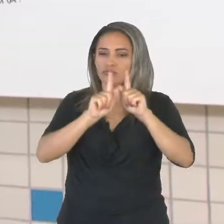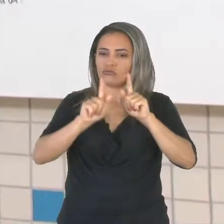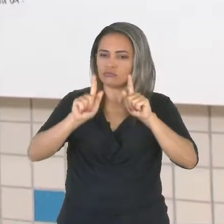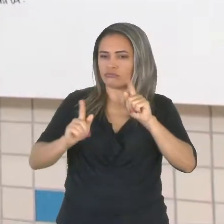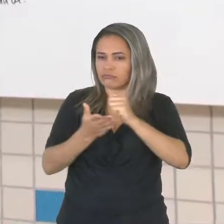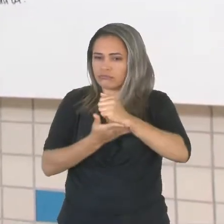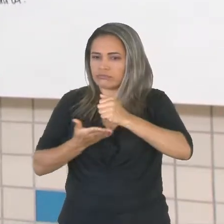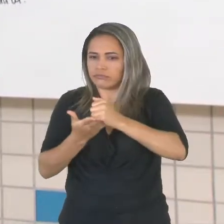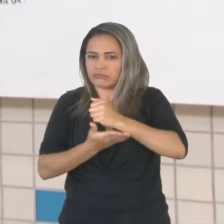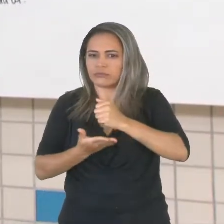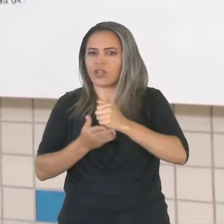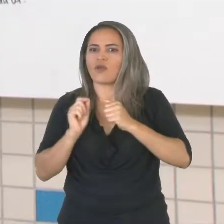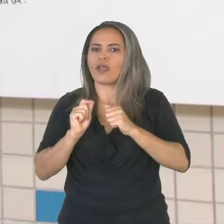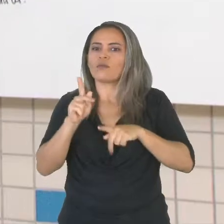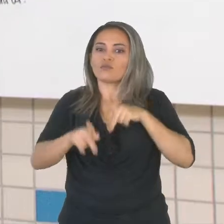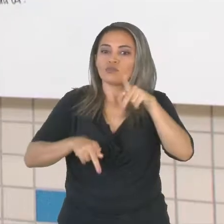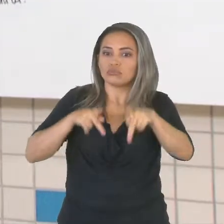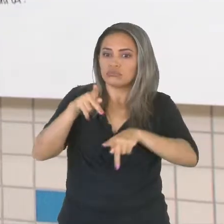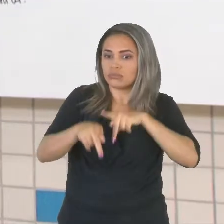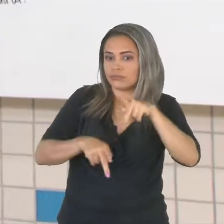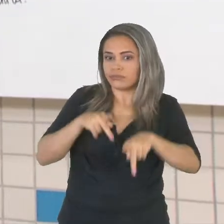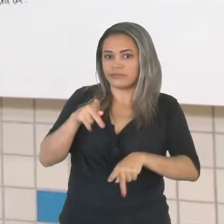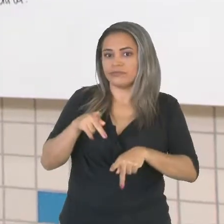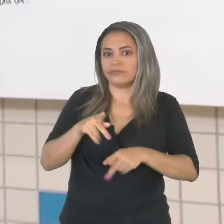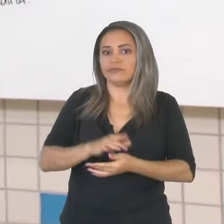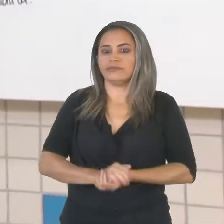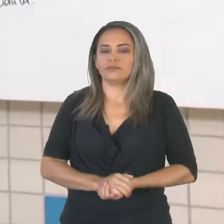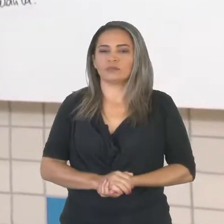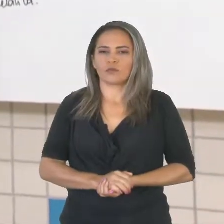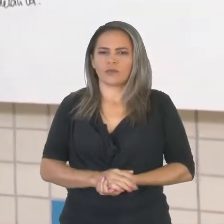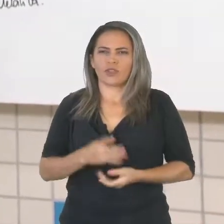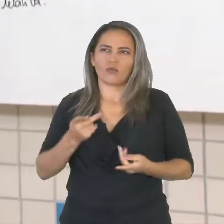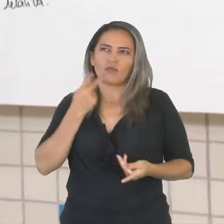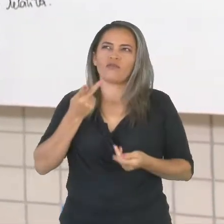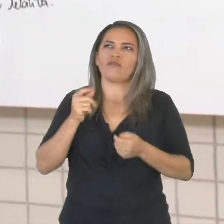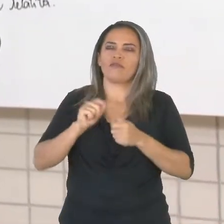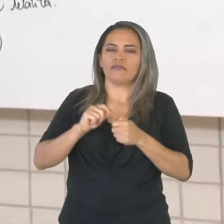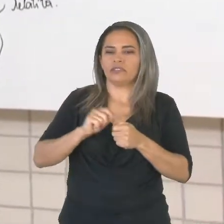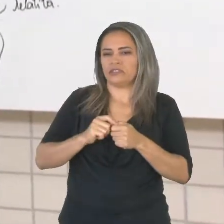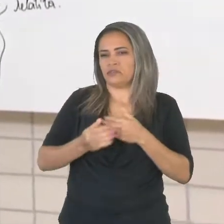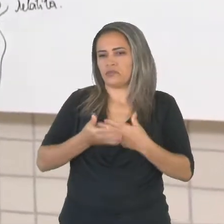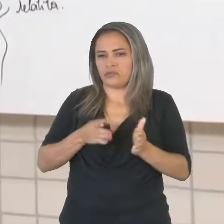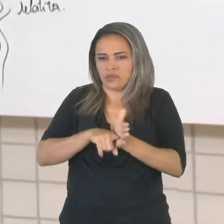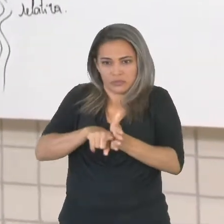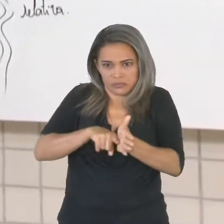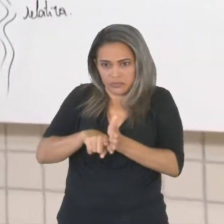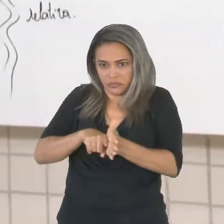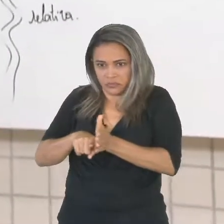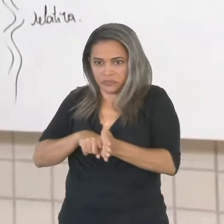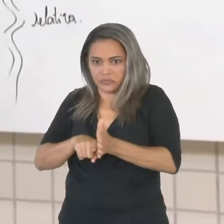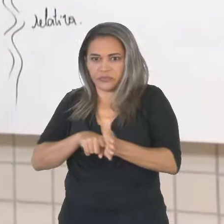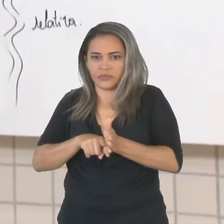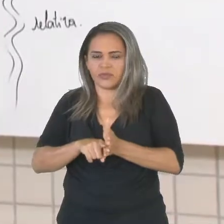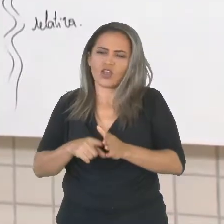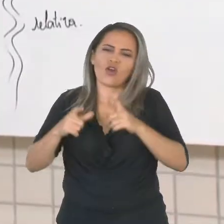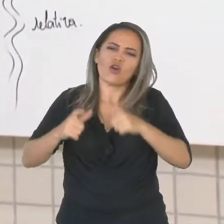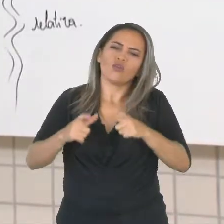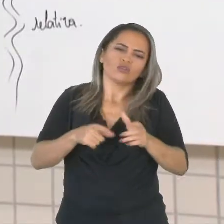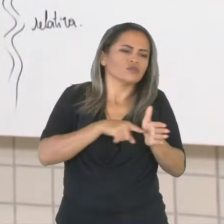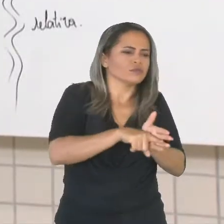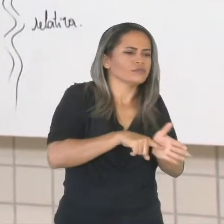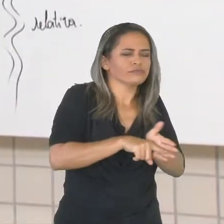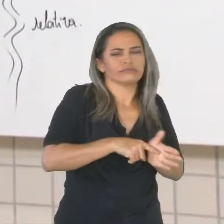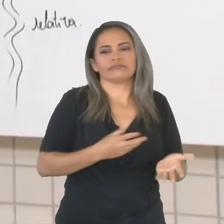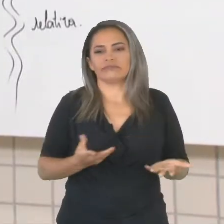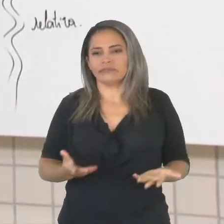de população, né? Quando eu for realizar uma determinada pesquisa, onde eu devo pesquisar?